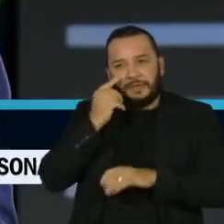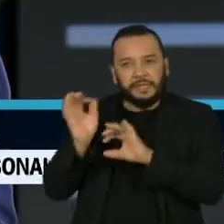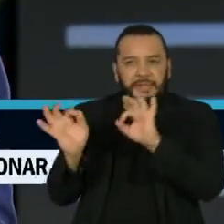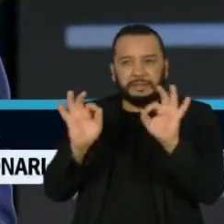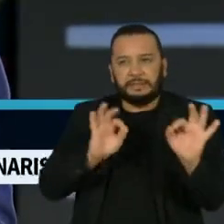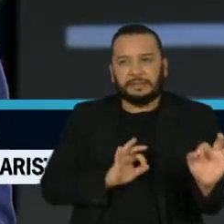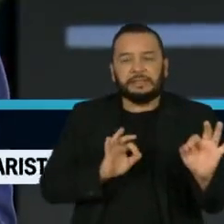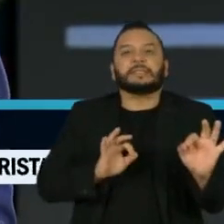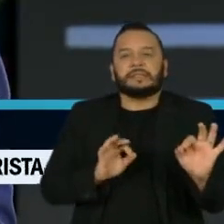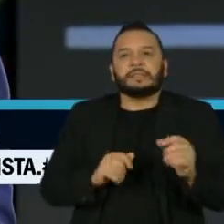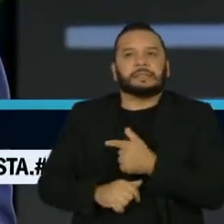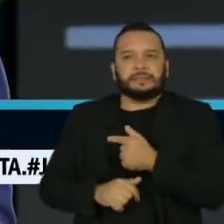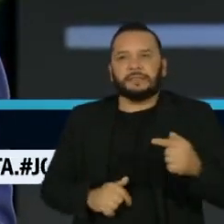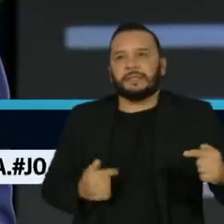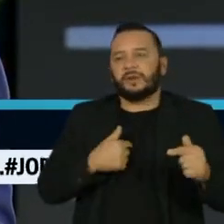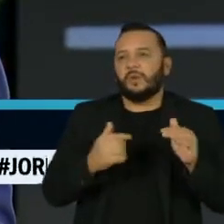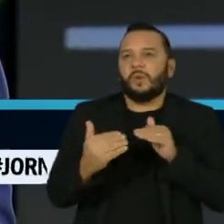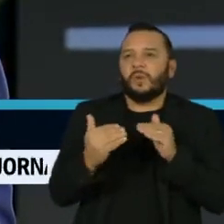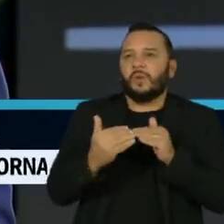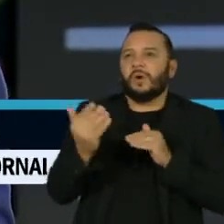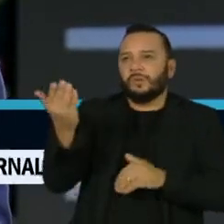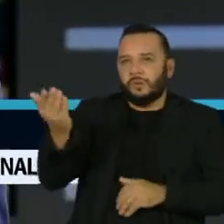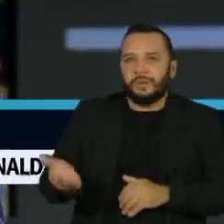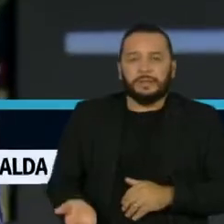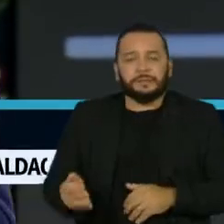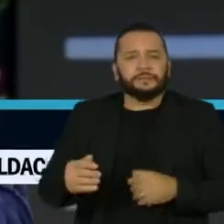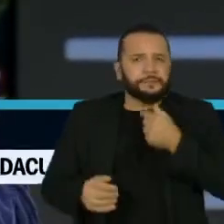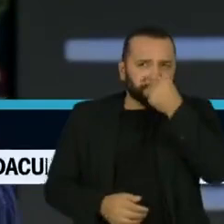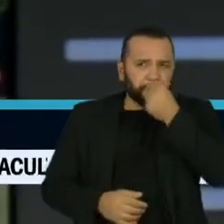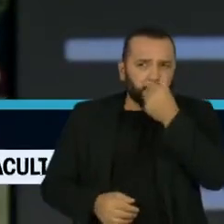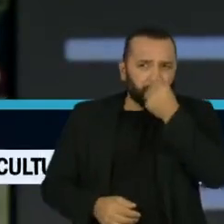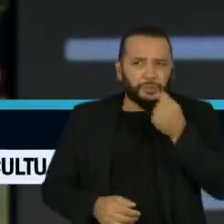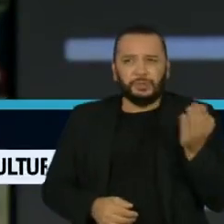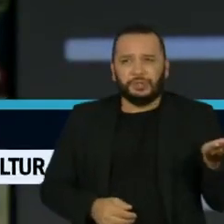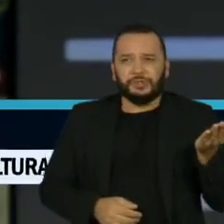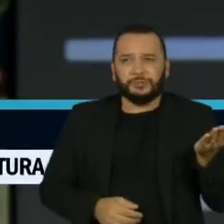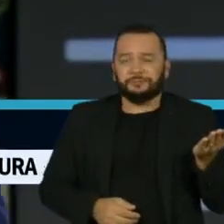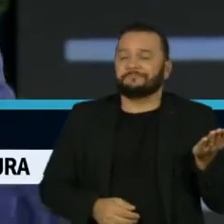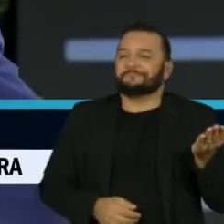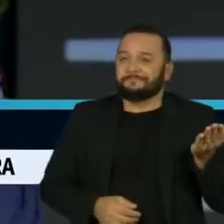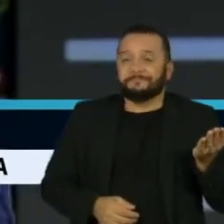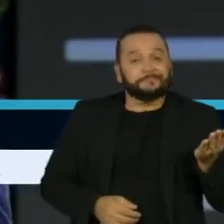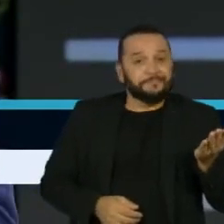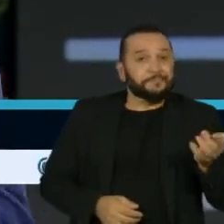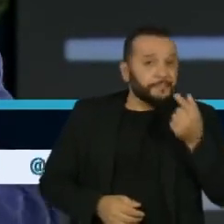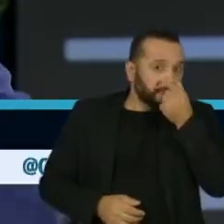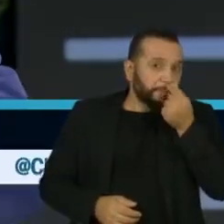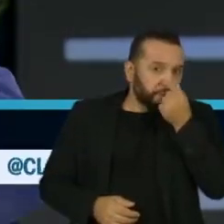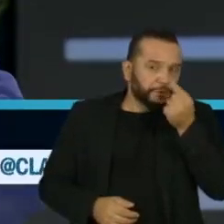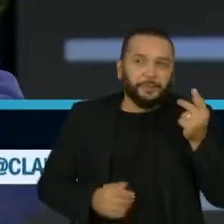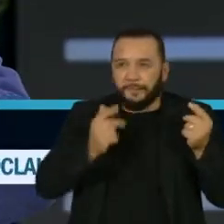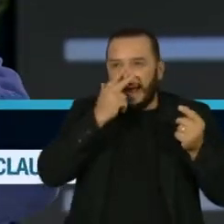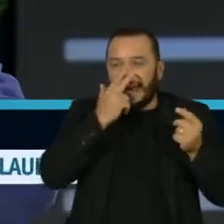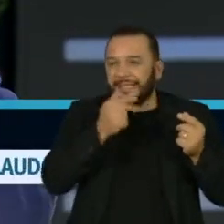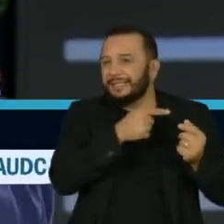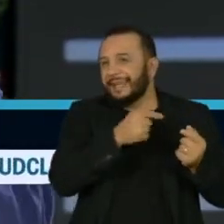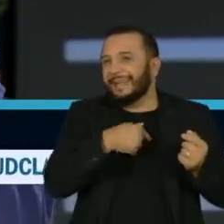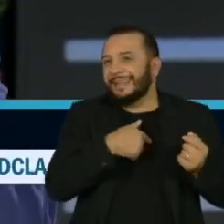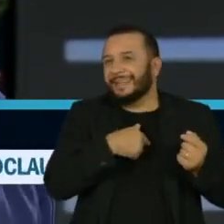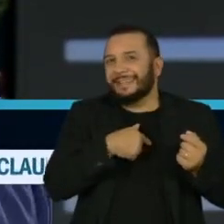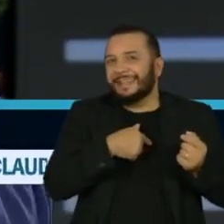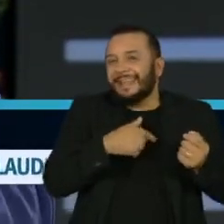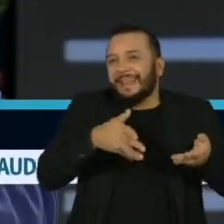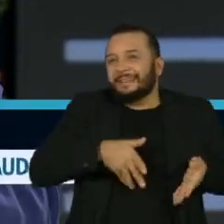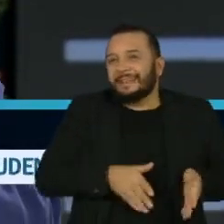semana, eu concordo com todos eles. O Putin, ele é um ser que nasceu assim, dentro